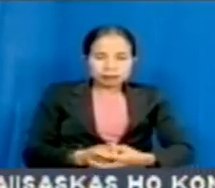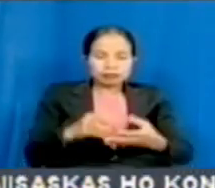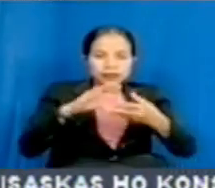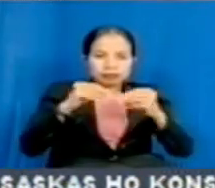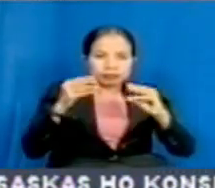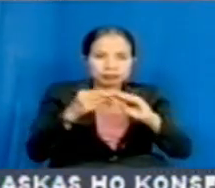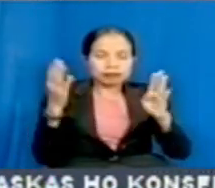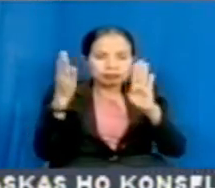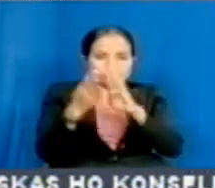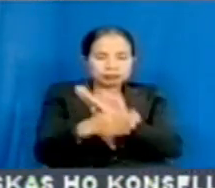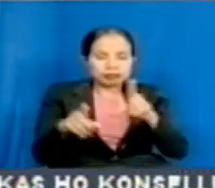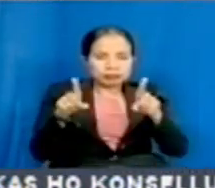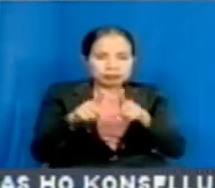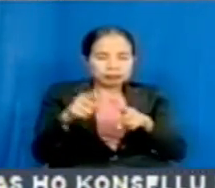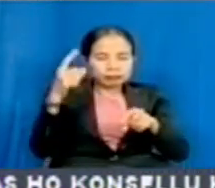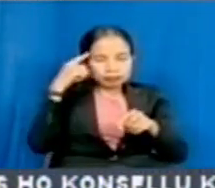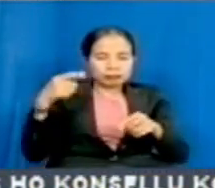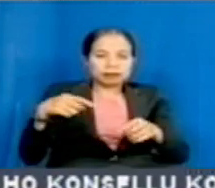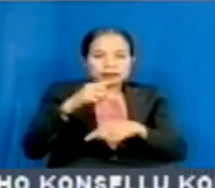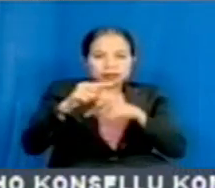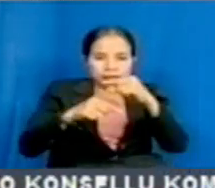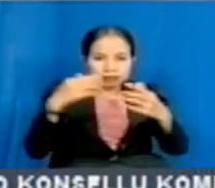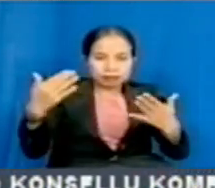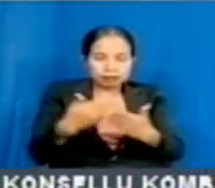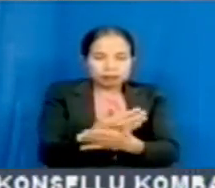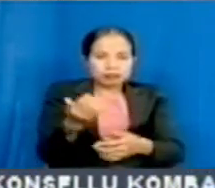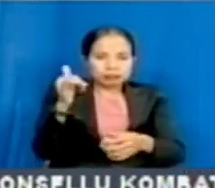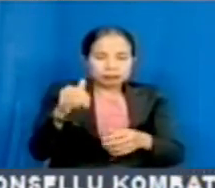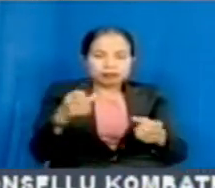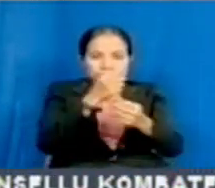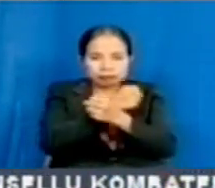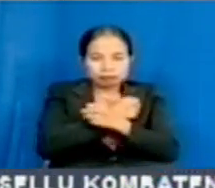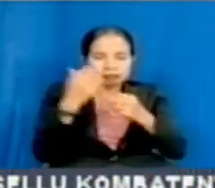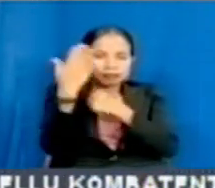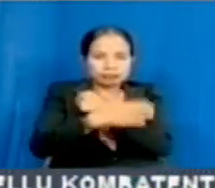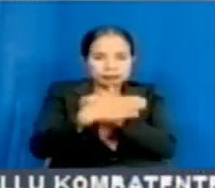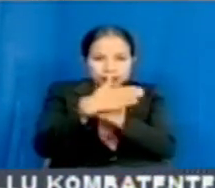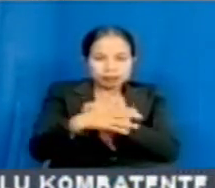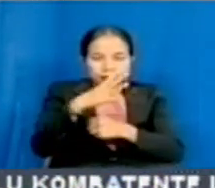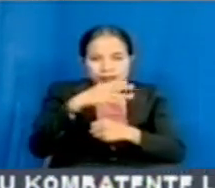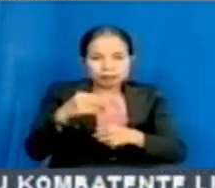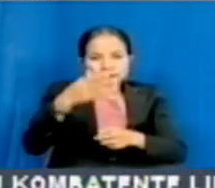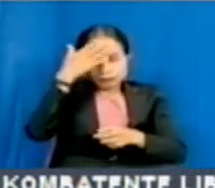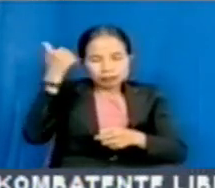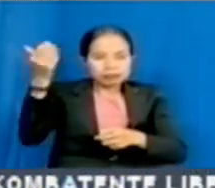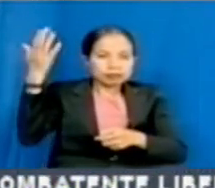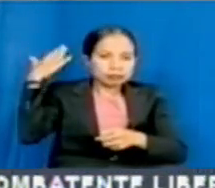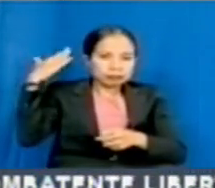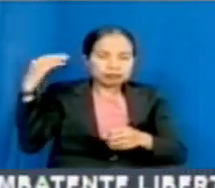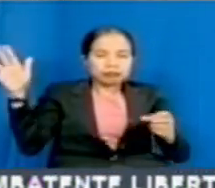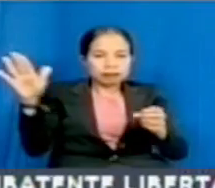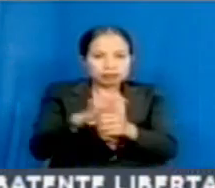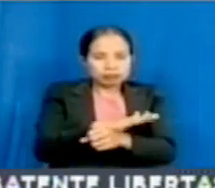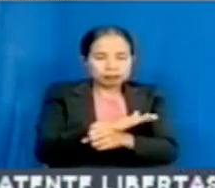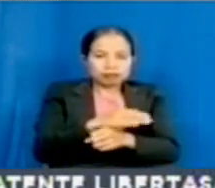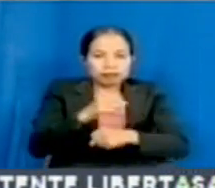História sai nessa alternativa da geração Fonsira, a tua dominação ne, no haluha passado, ne benakonu,